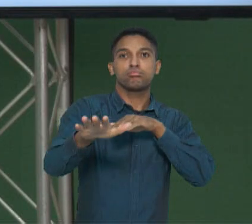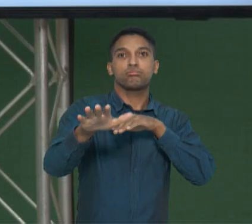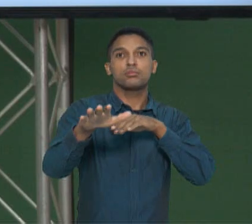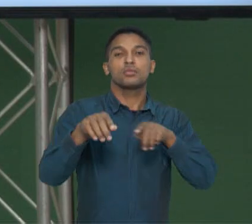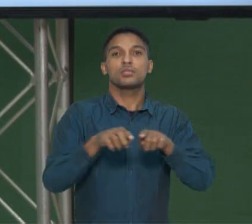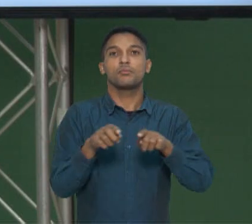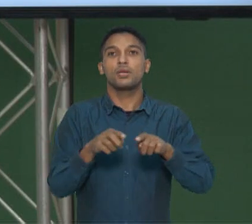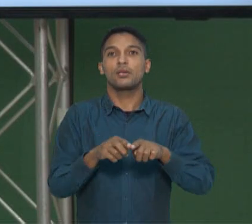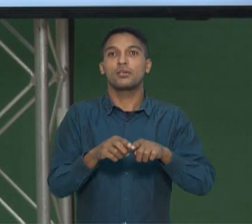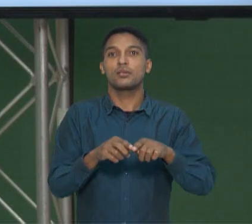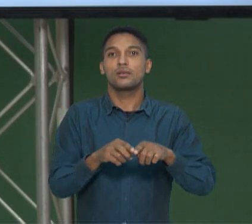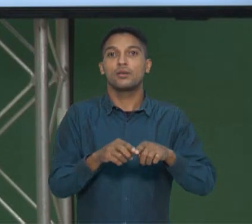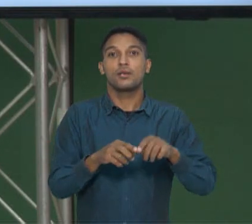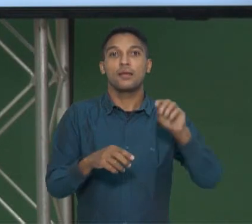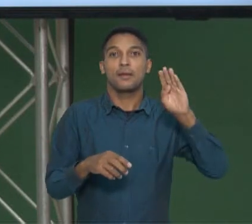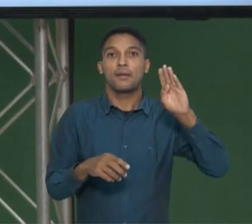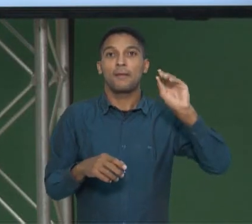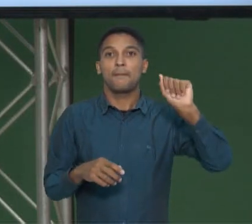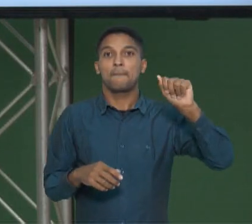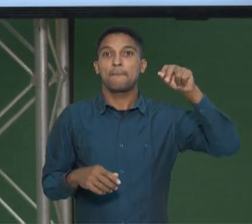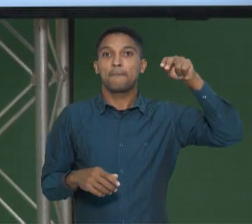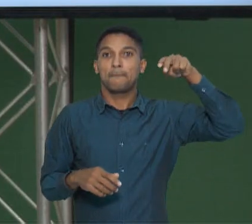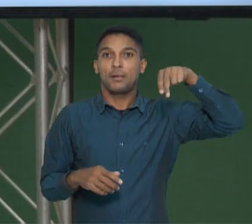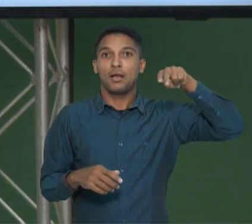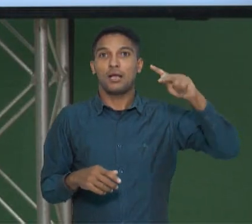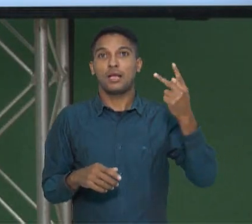quê? Ao banheiro, né?